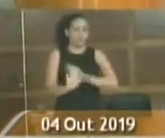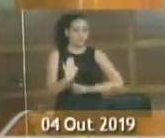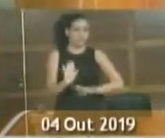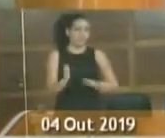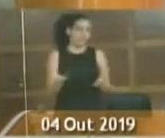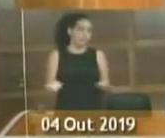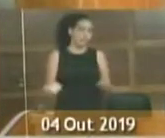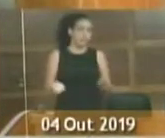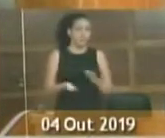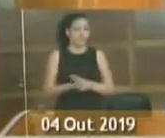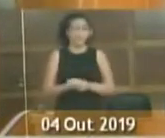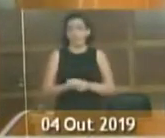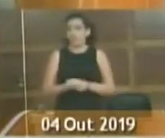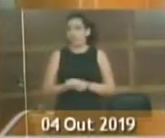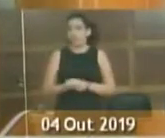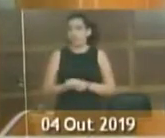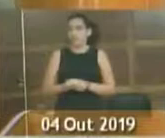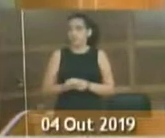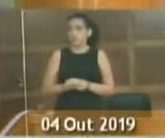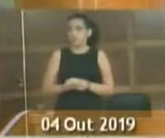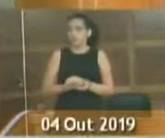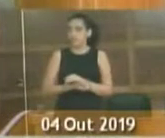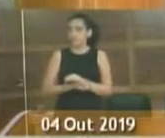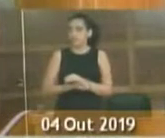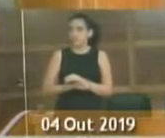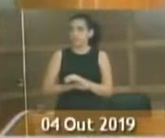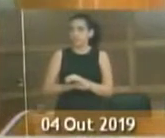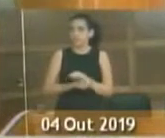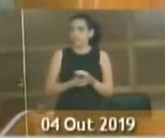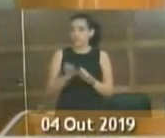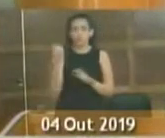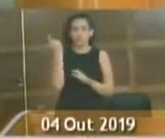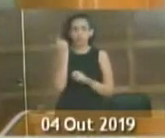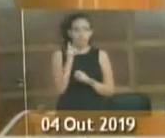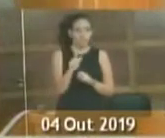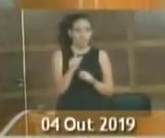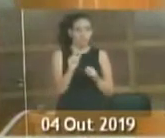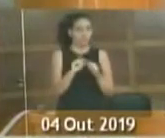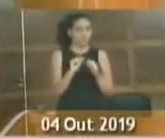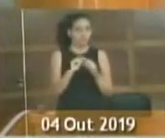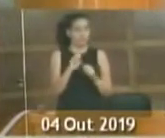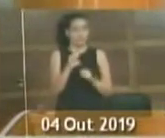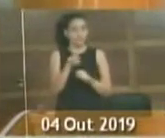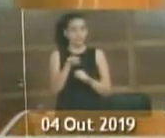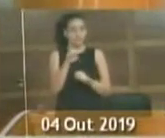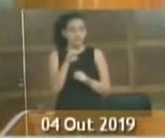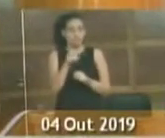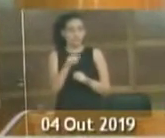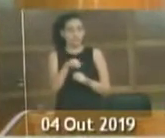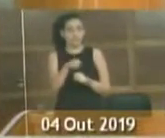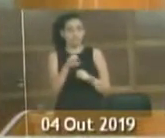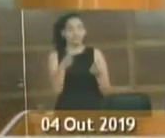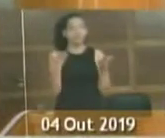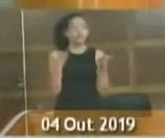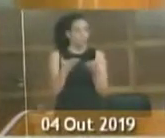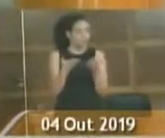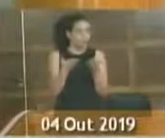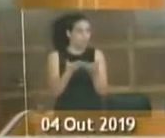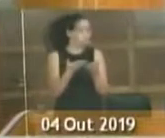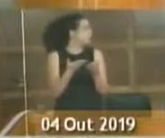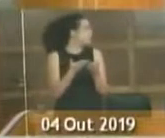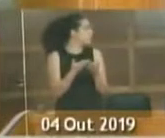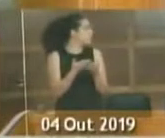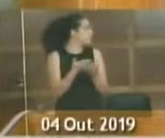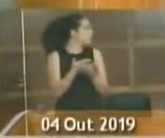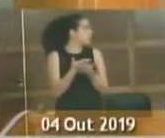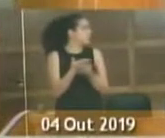né? Enfim, alguns dando comida. E a gente conseguiu fazer o exame e levar. Hoje ele está sob o